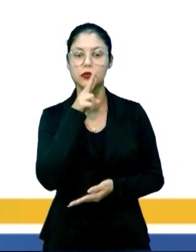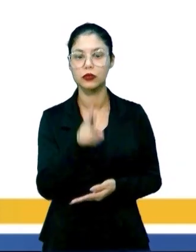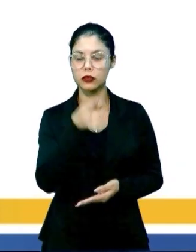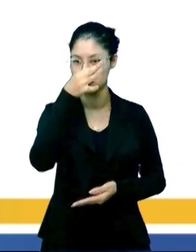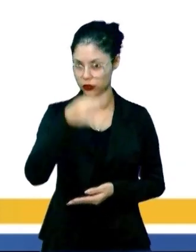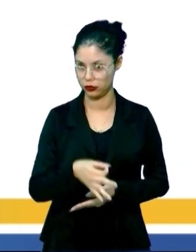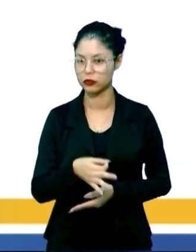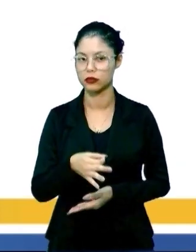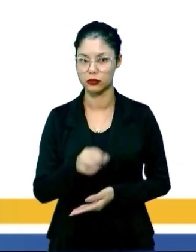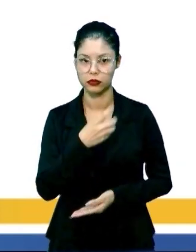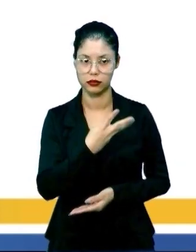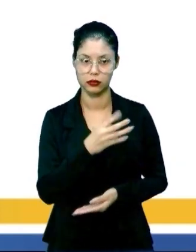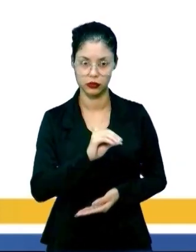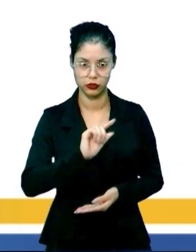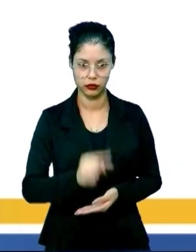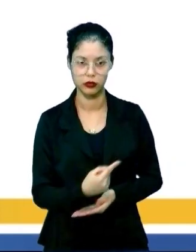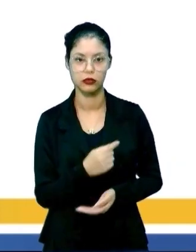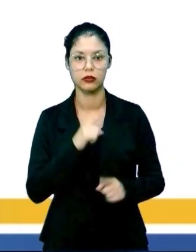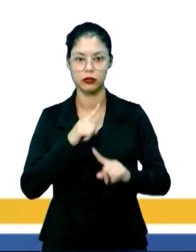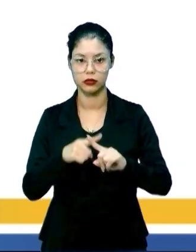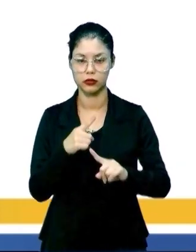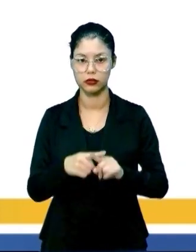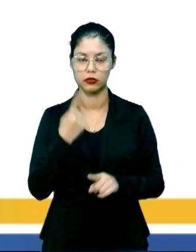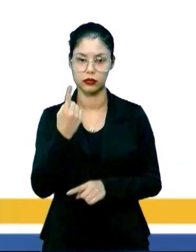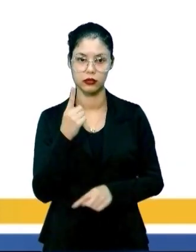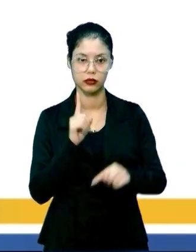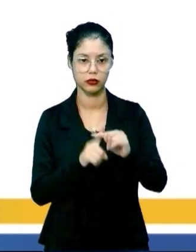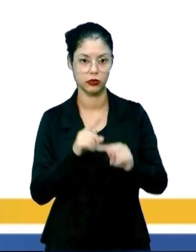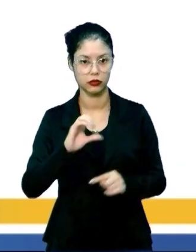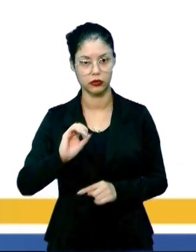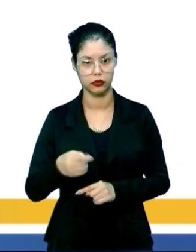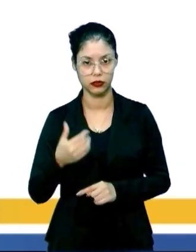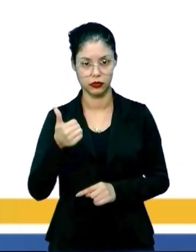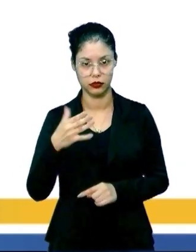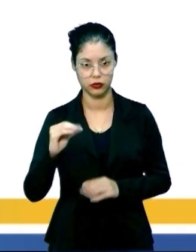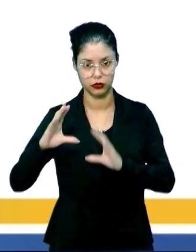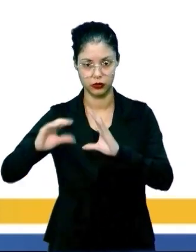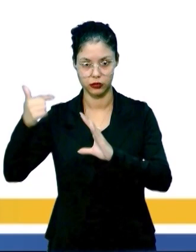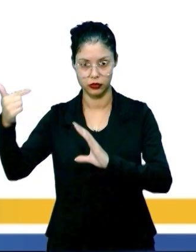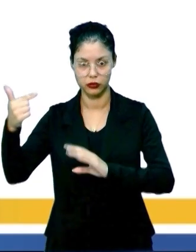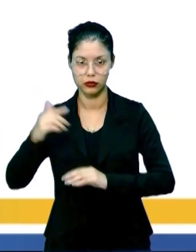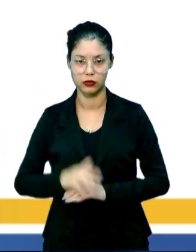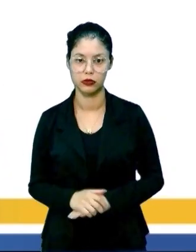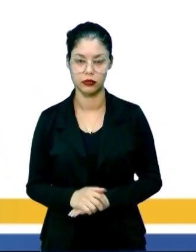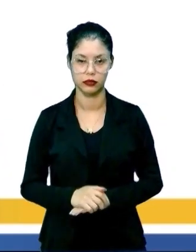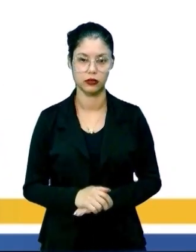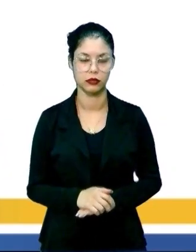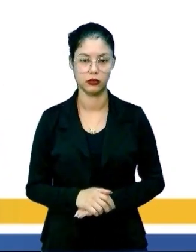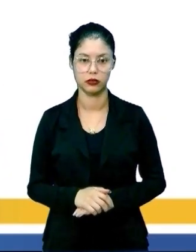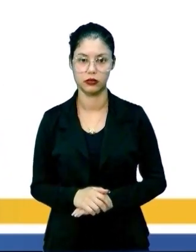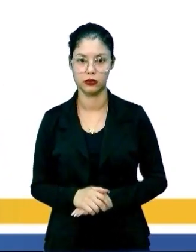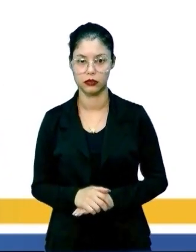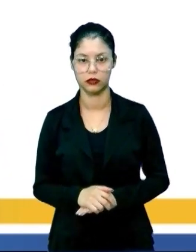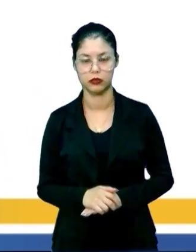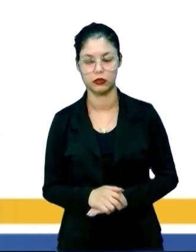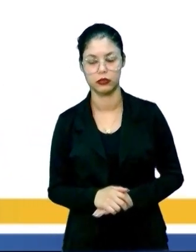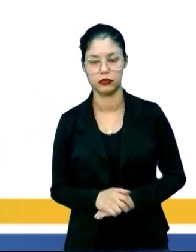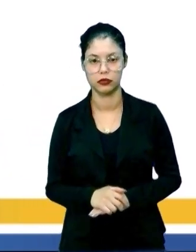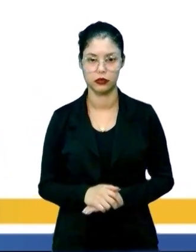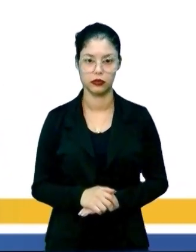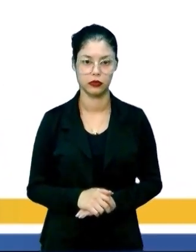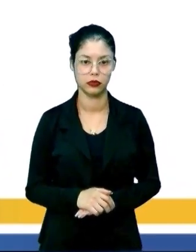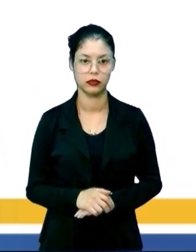bem certinho, ó, 40 mil vezes 1 mais a taxa elevado ao tempo, que no caso